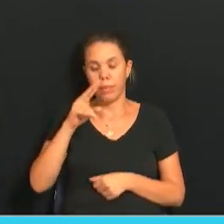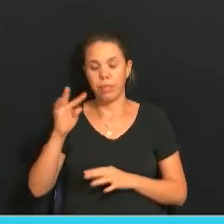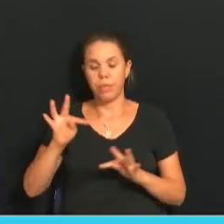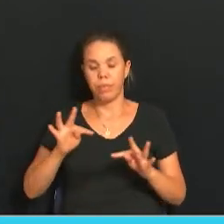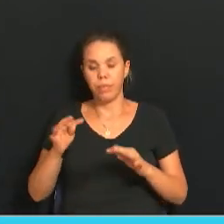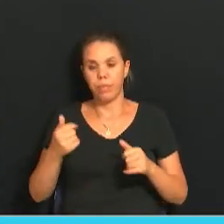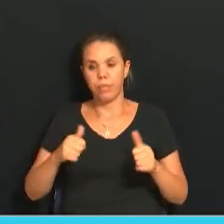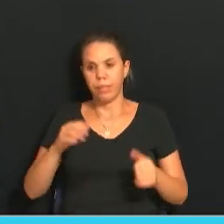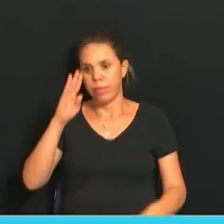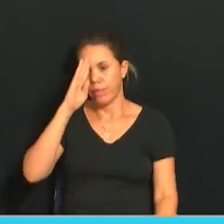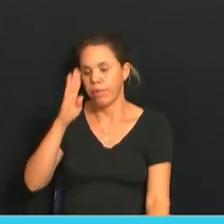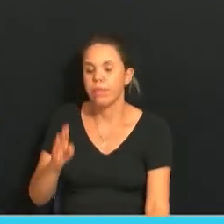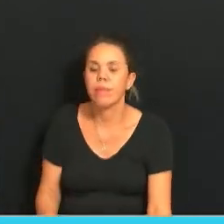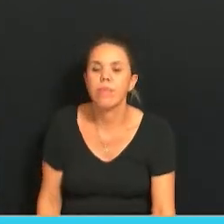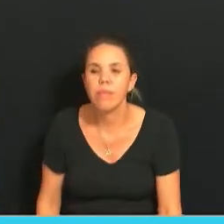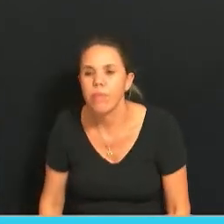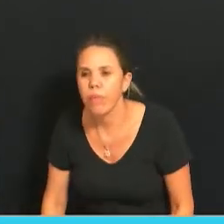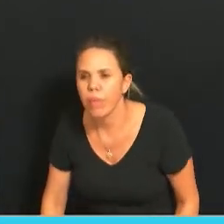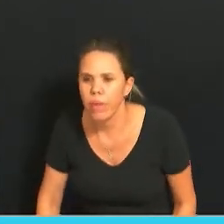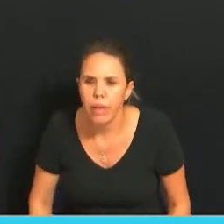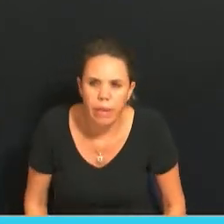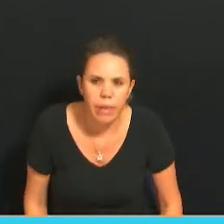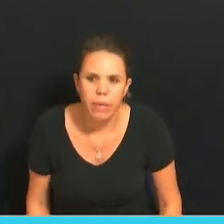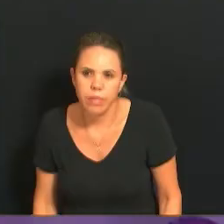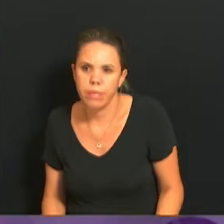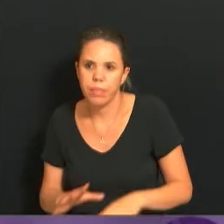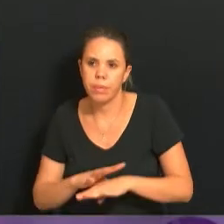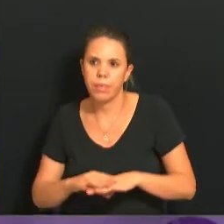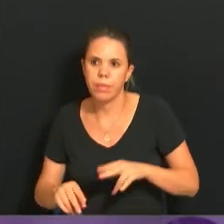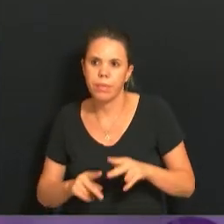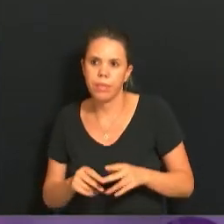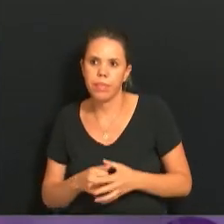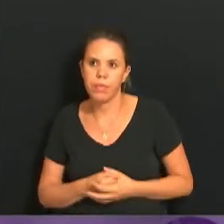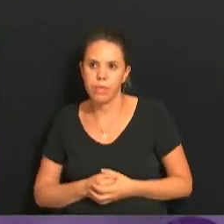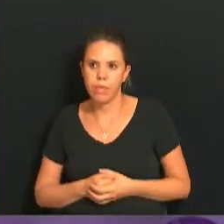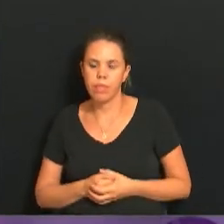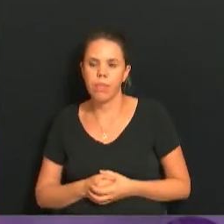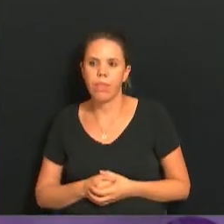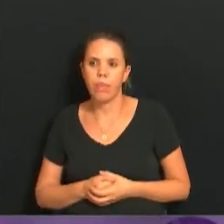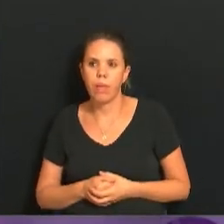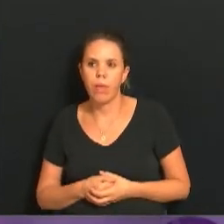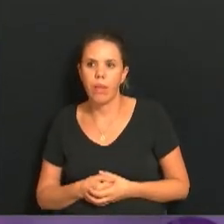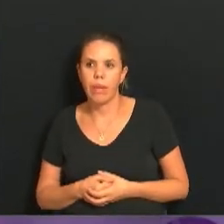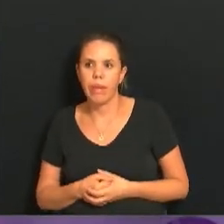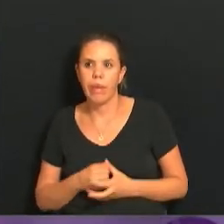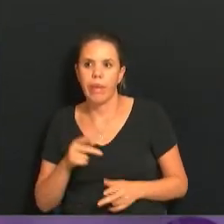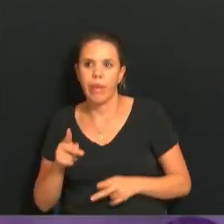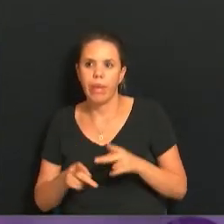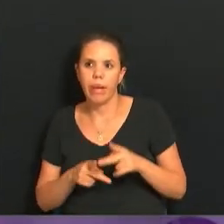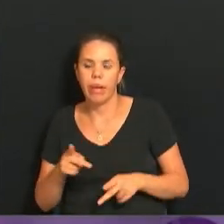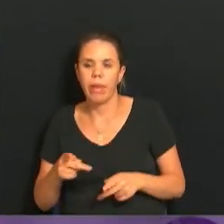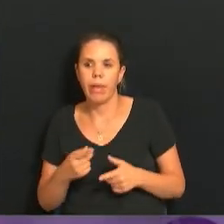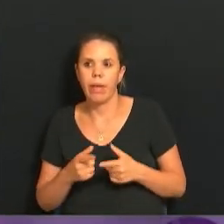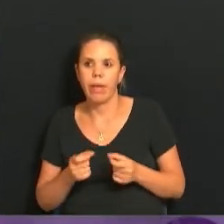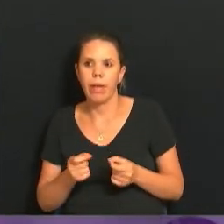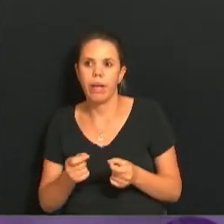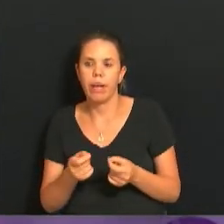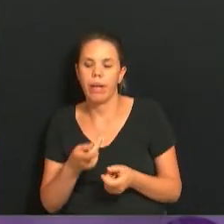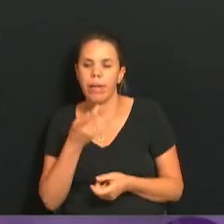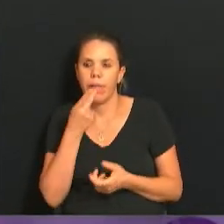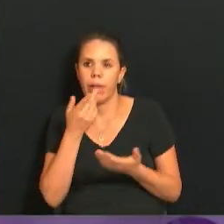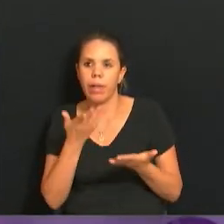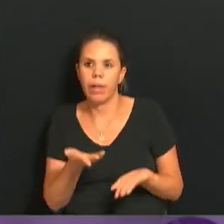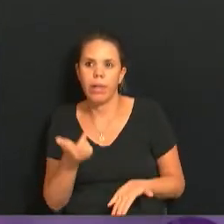nosso principal fator na chance de curar um paciente. E, doutor, o paciente com esse tipo de câncer, você falou aí que